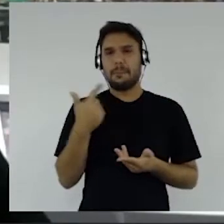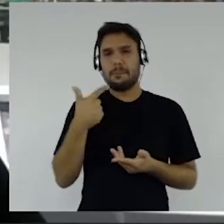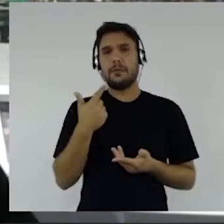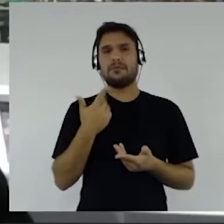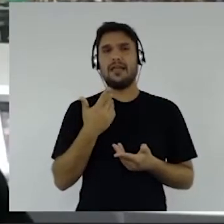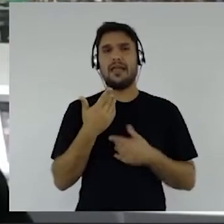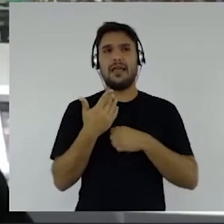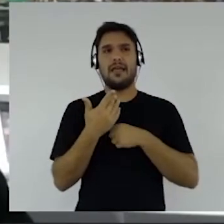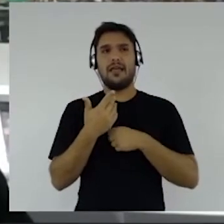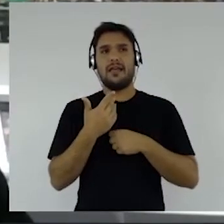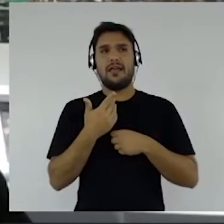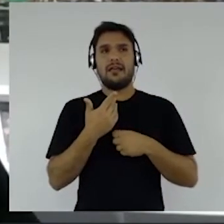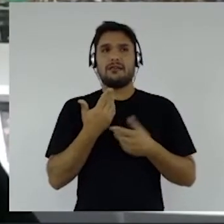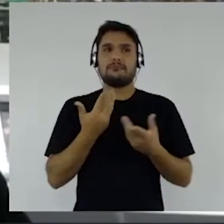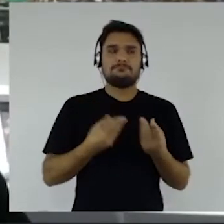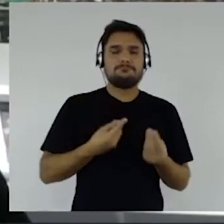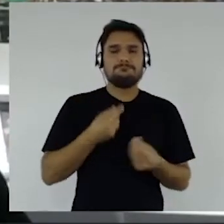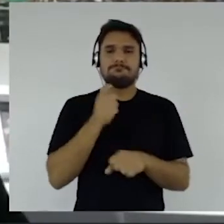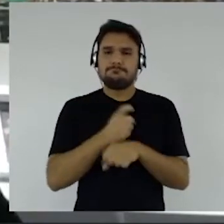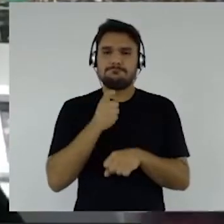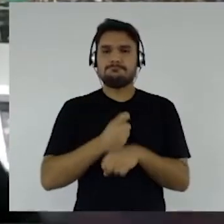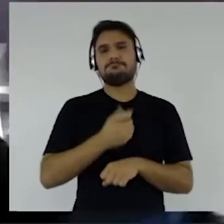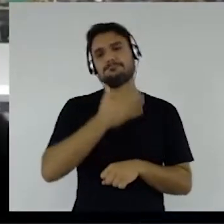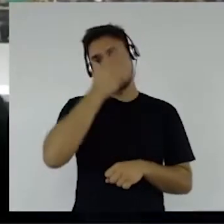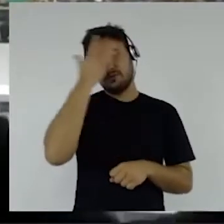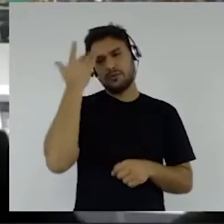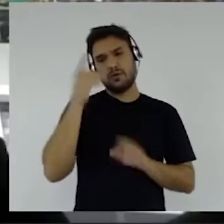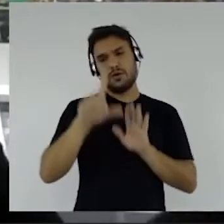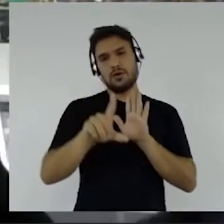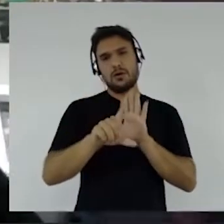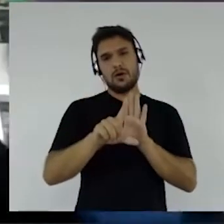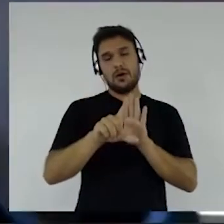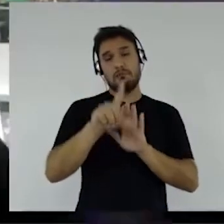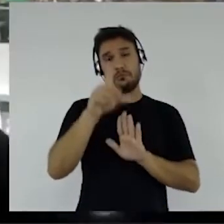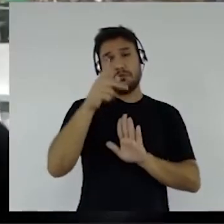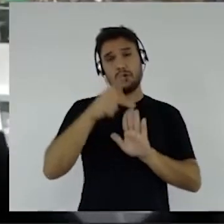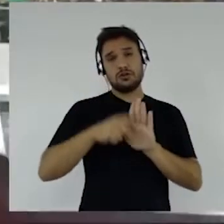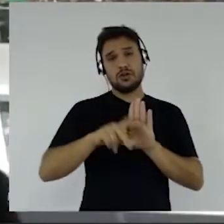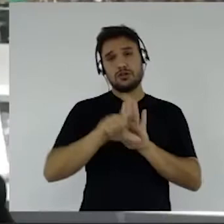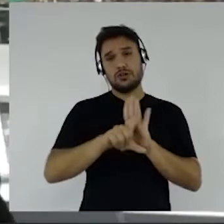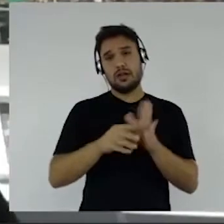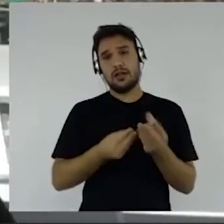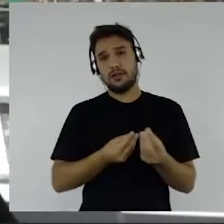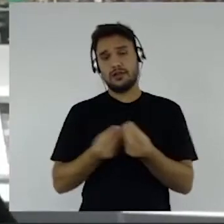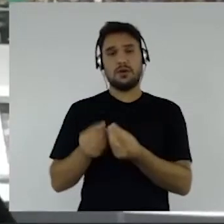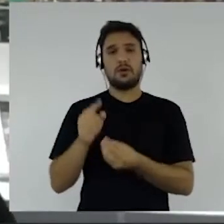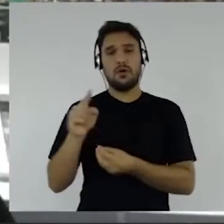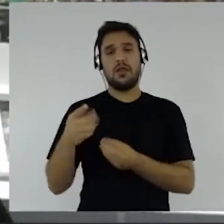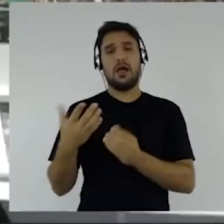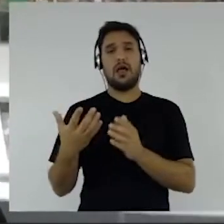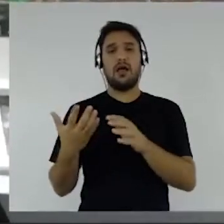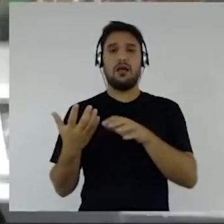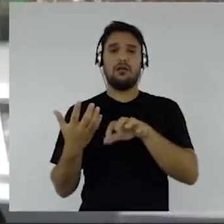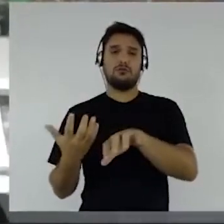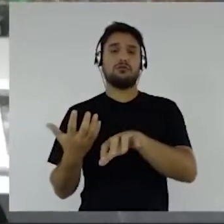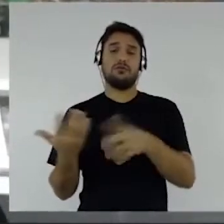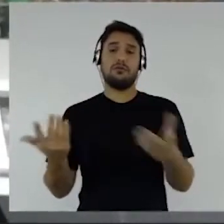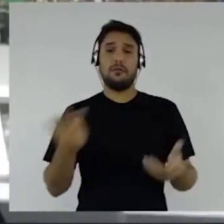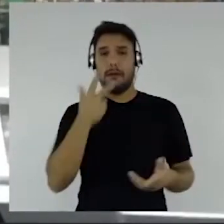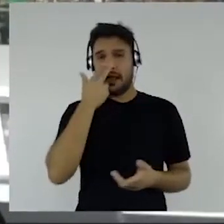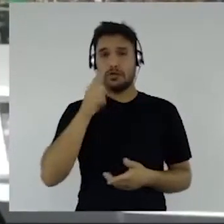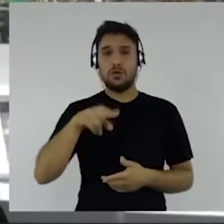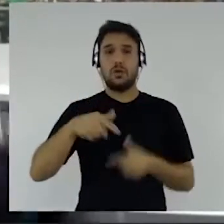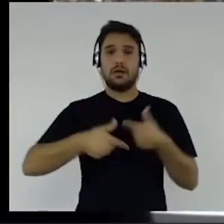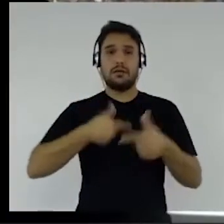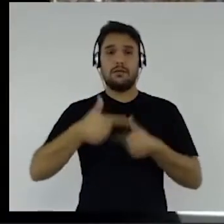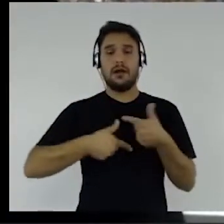regra para o Congresso Nacional parece nunca ter advogado numa vara do Tribunal